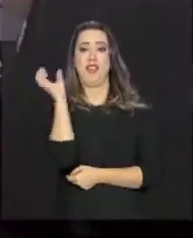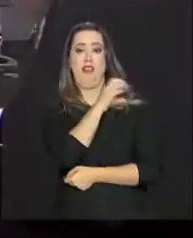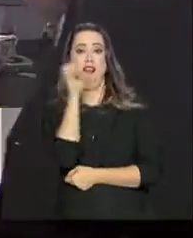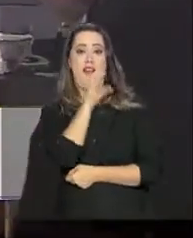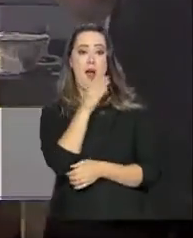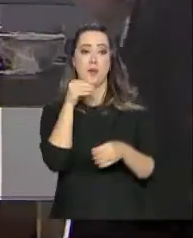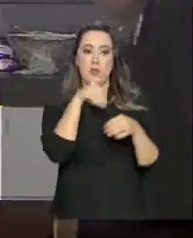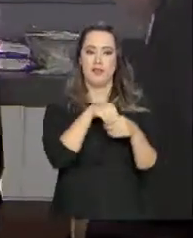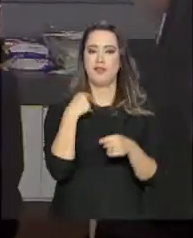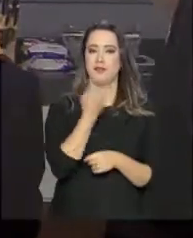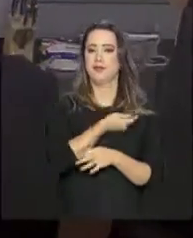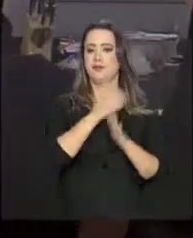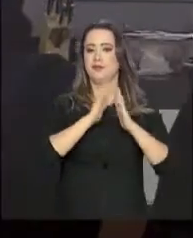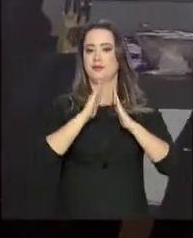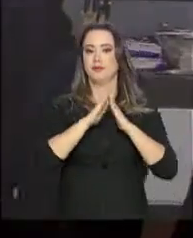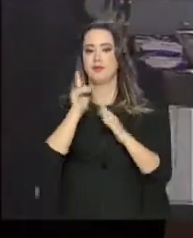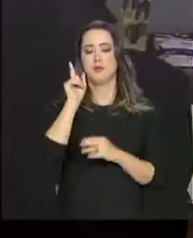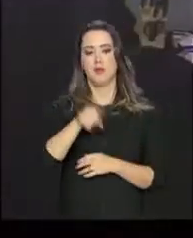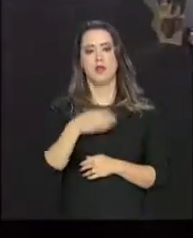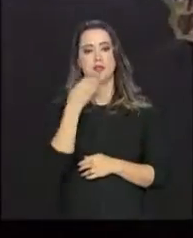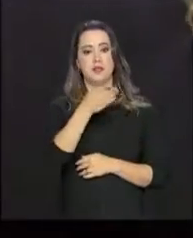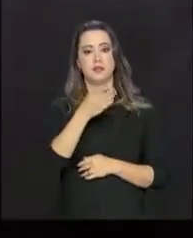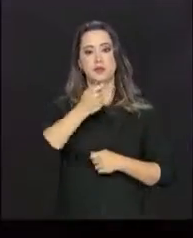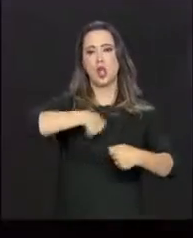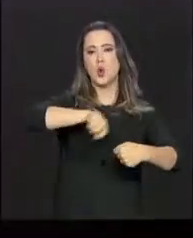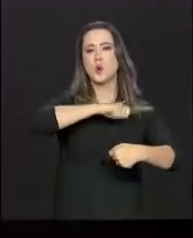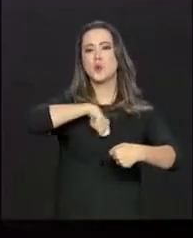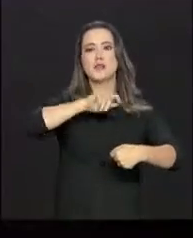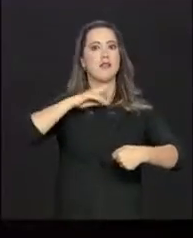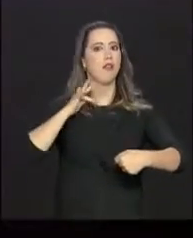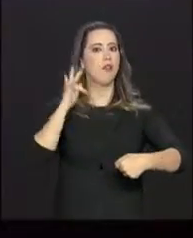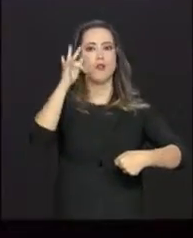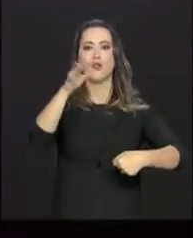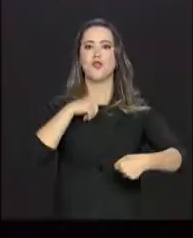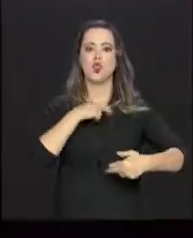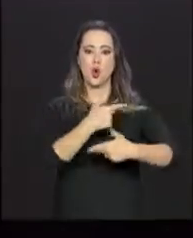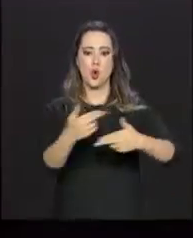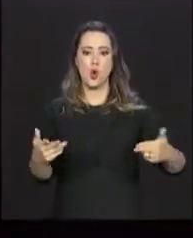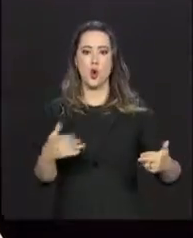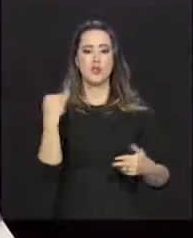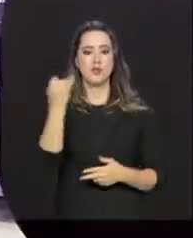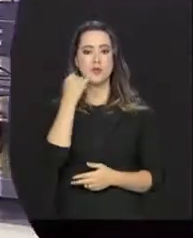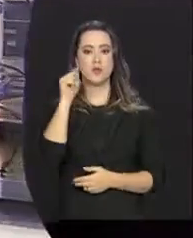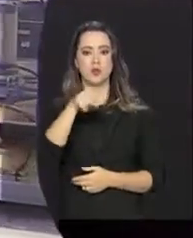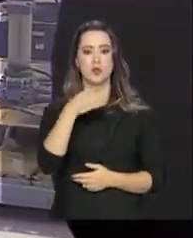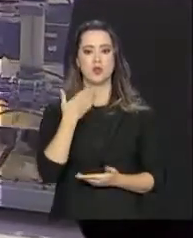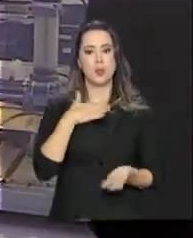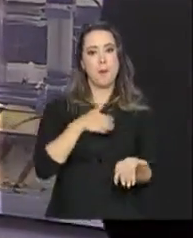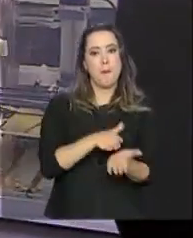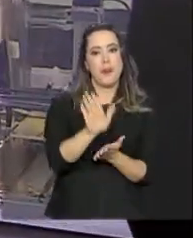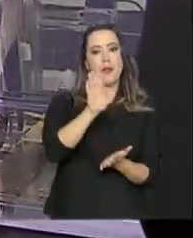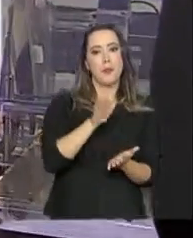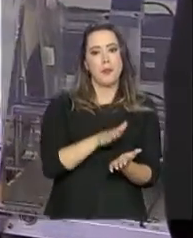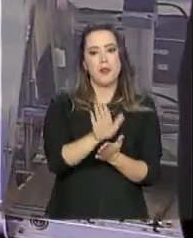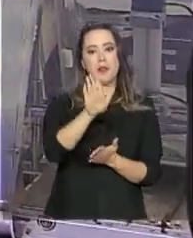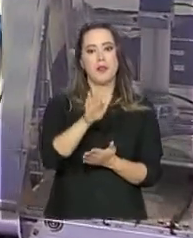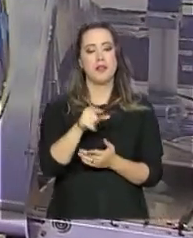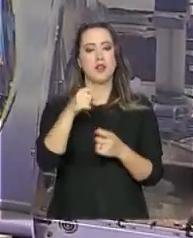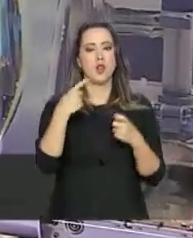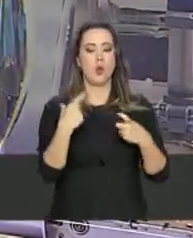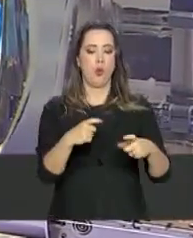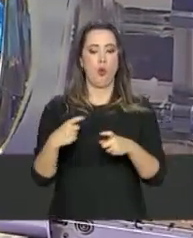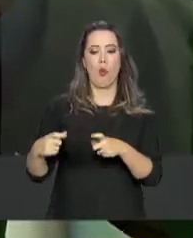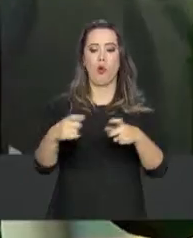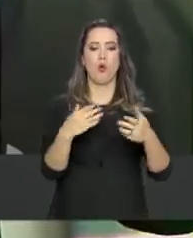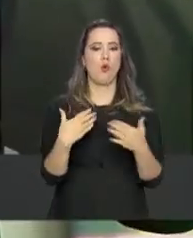das nossas casas essa aqui é a cozinha do futuro com máquinas como essa que premeia panqueca no formato que você